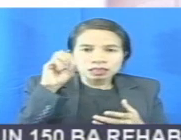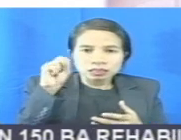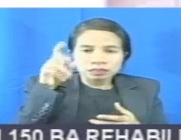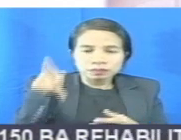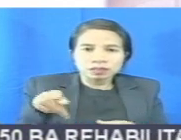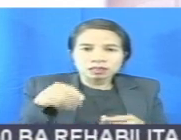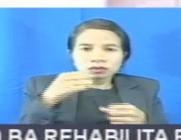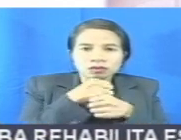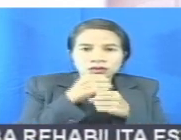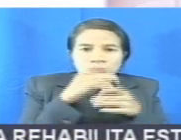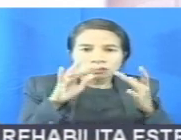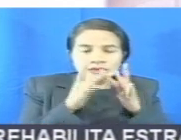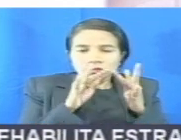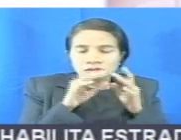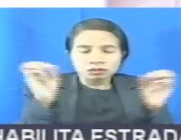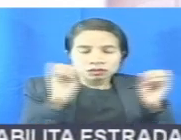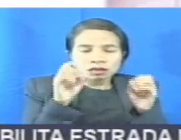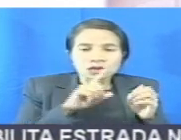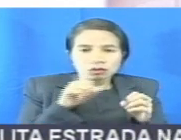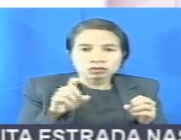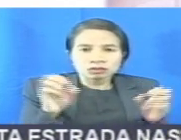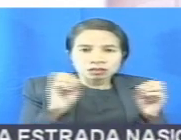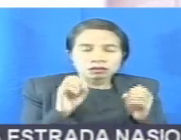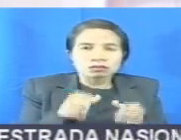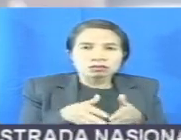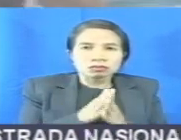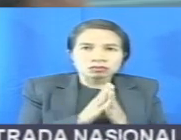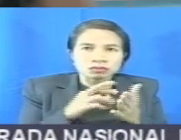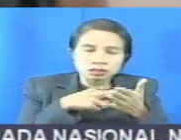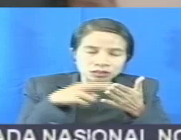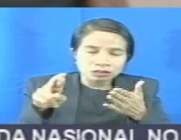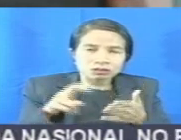ligação internet ilegal sem licença, o CANC.